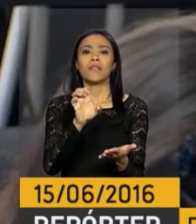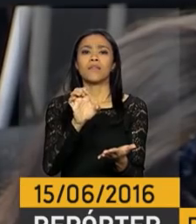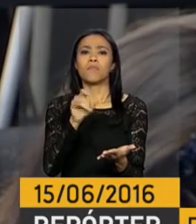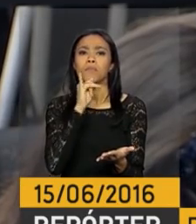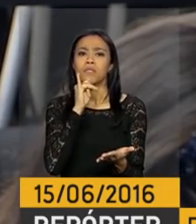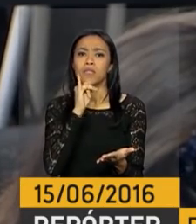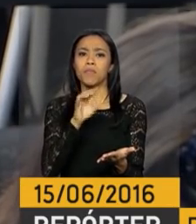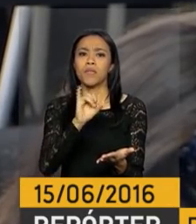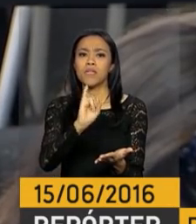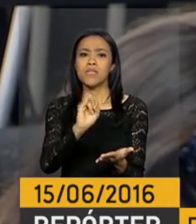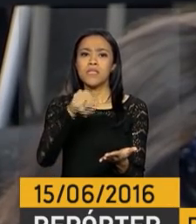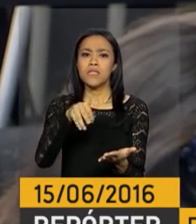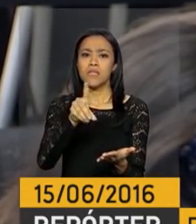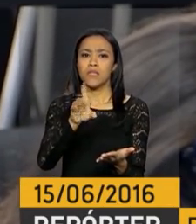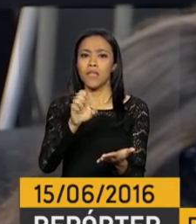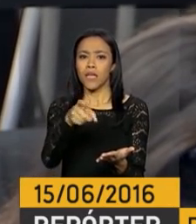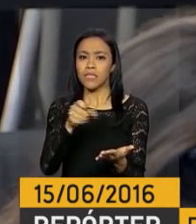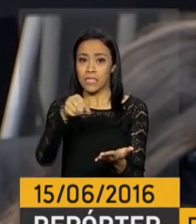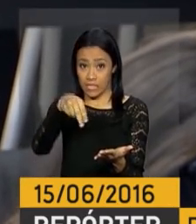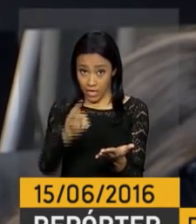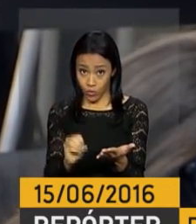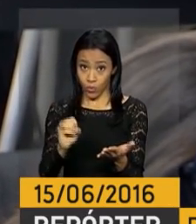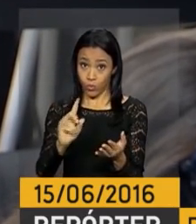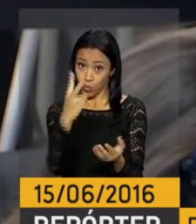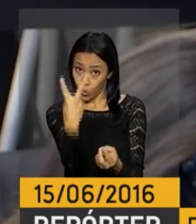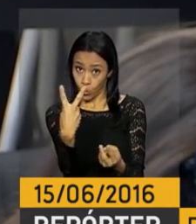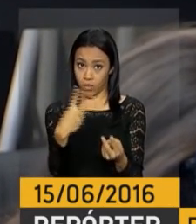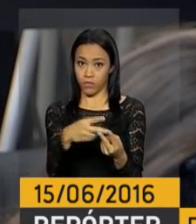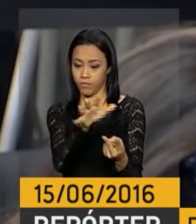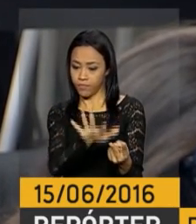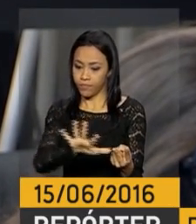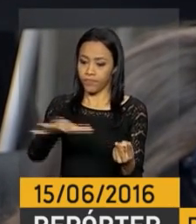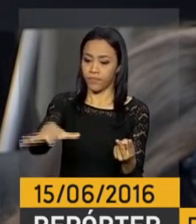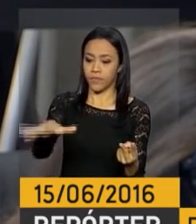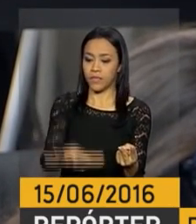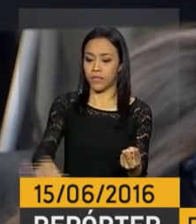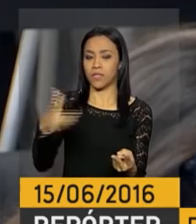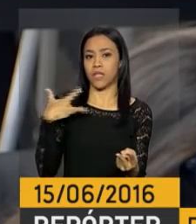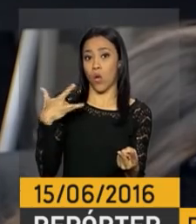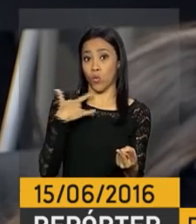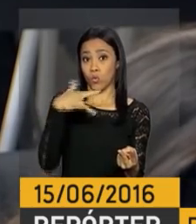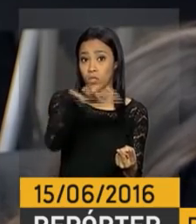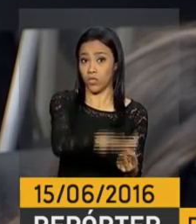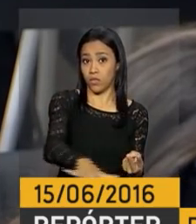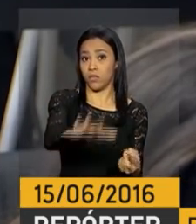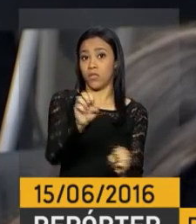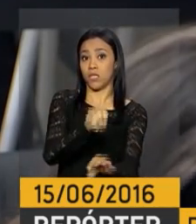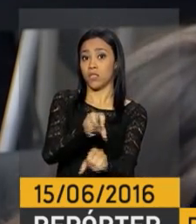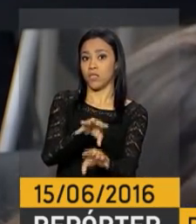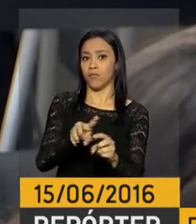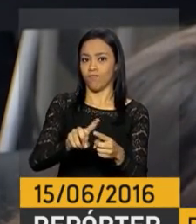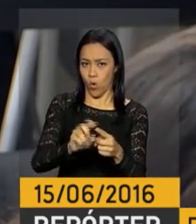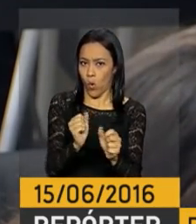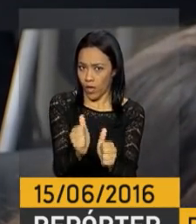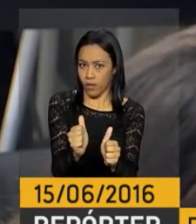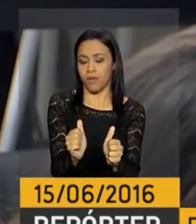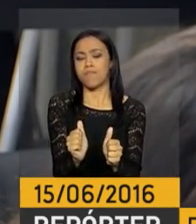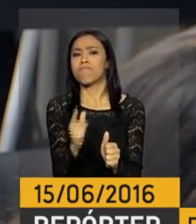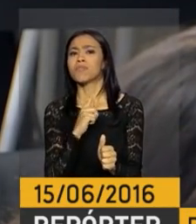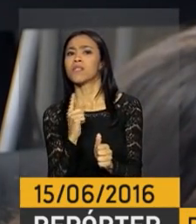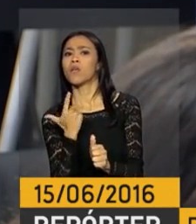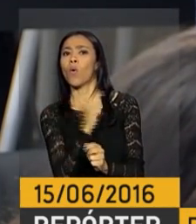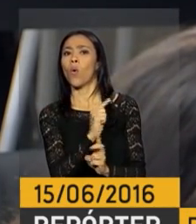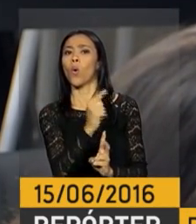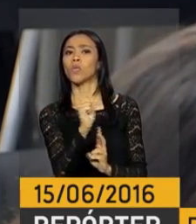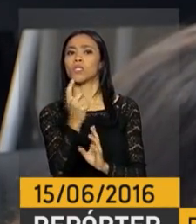desindexando pela proposta apenas duas despesas, saúde e educação, mas tem várias outras